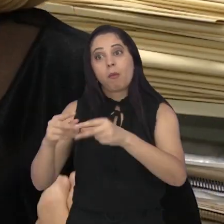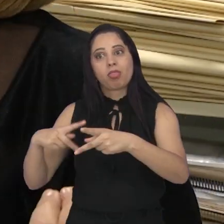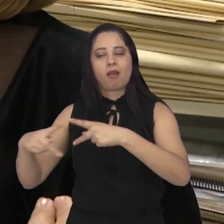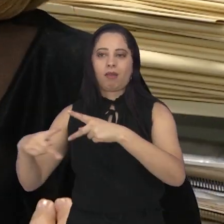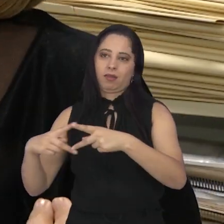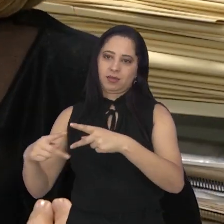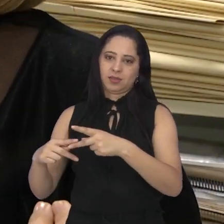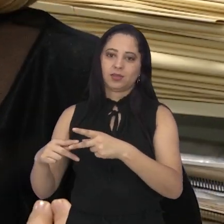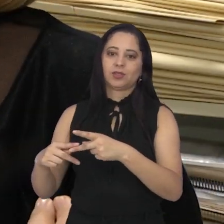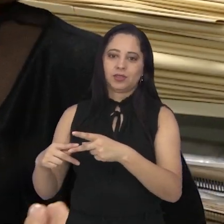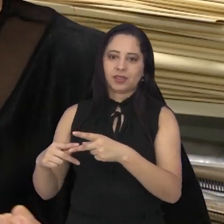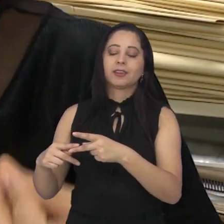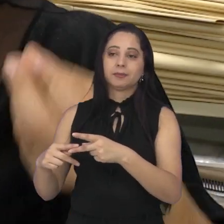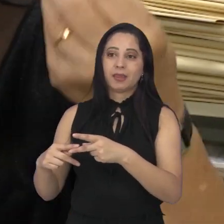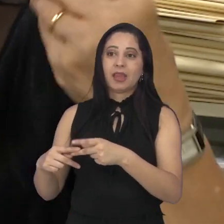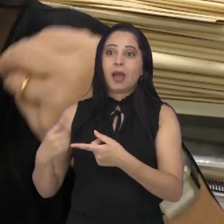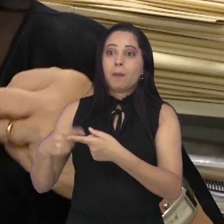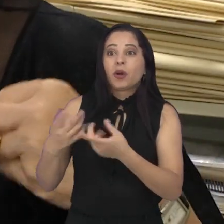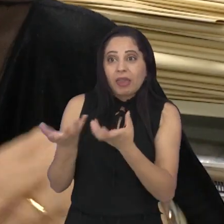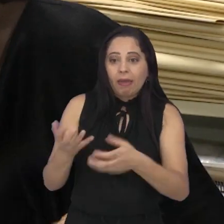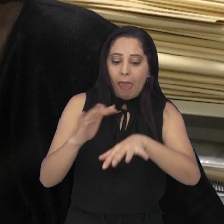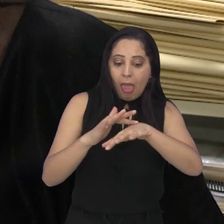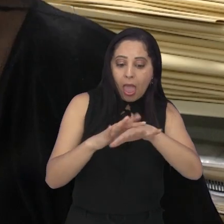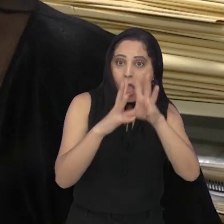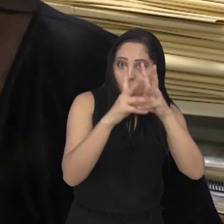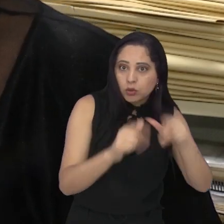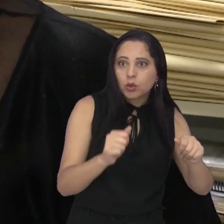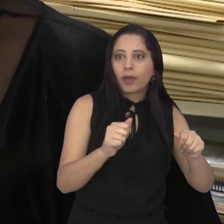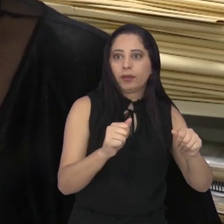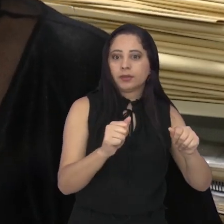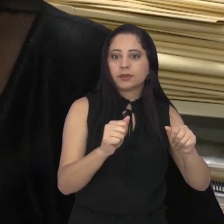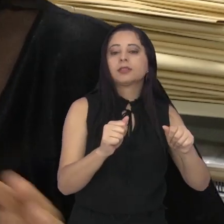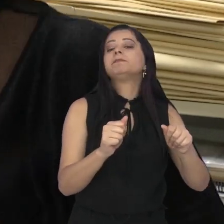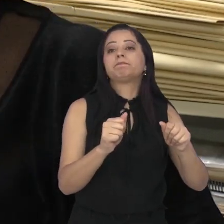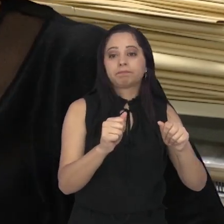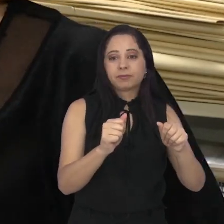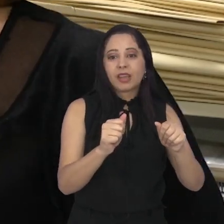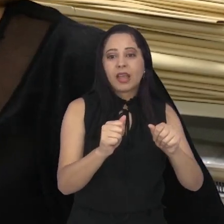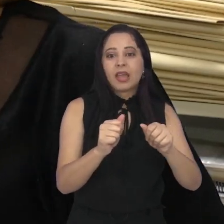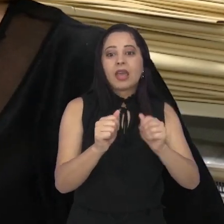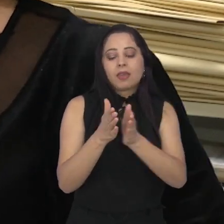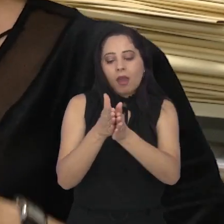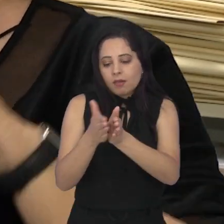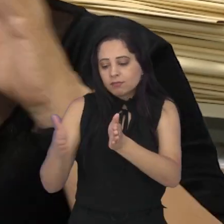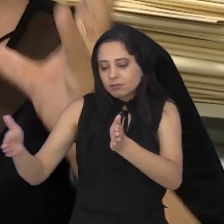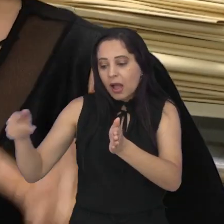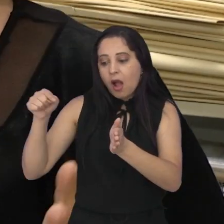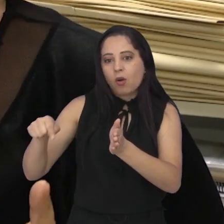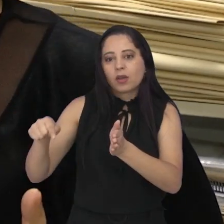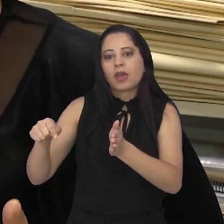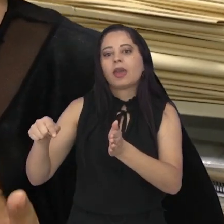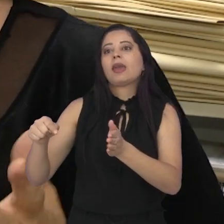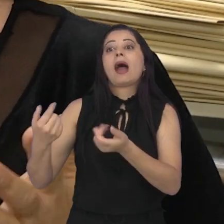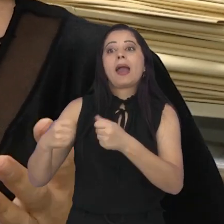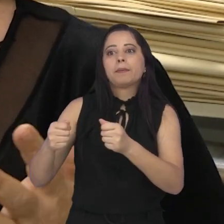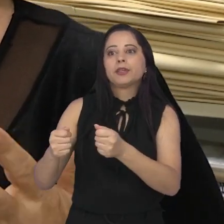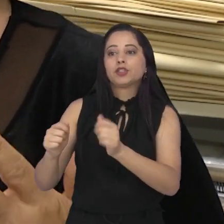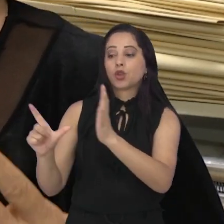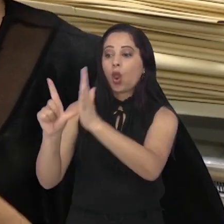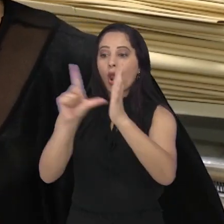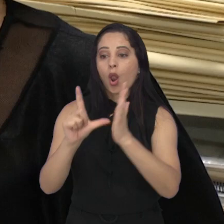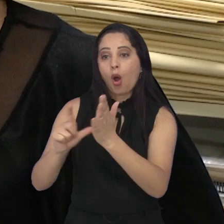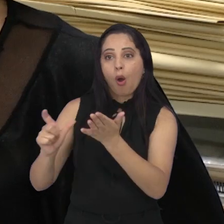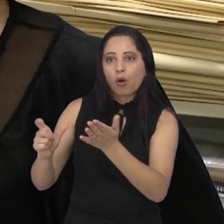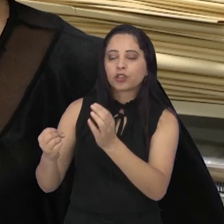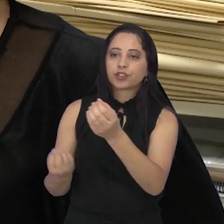comecem a chegar à cidade, em busca de cura. E isso tudo vai fomentar o quê? A